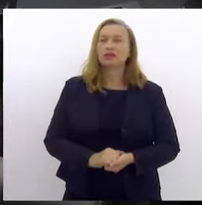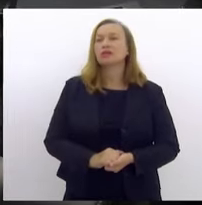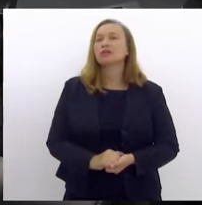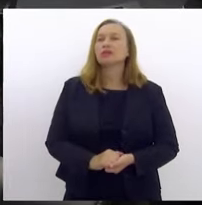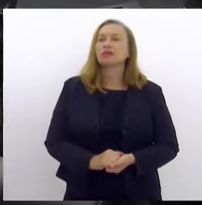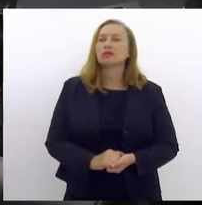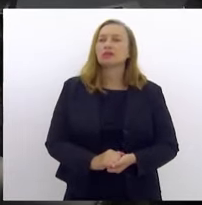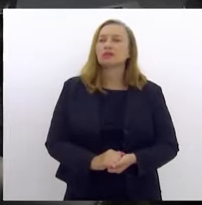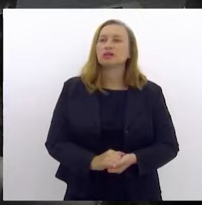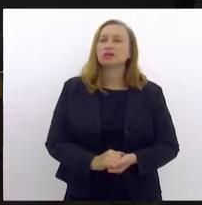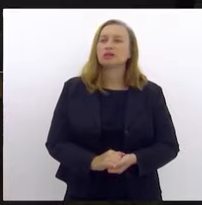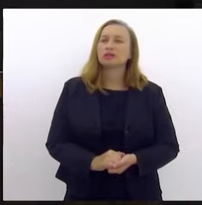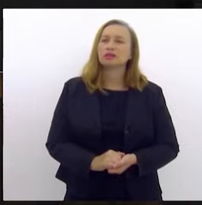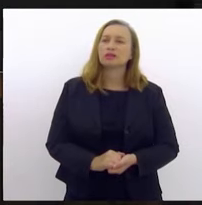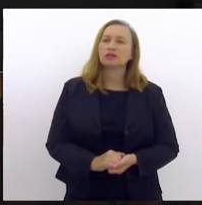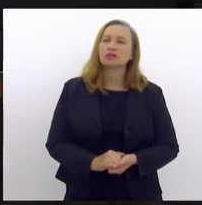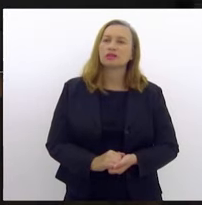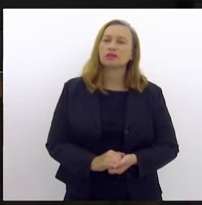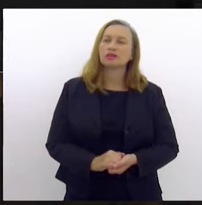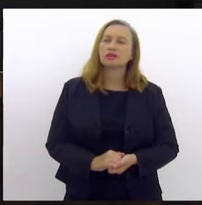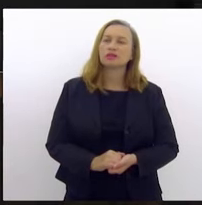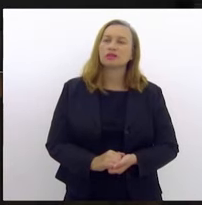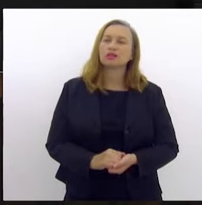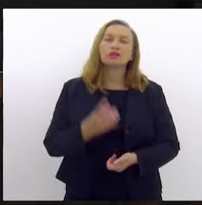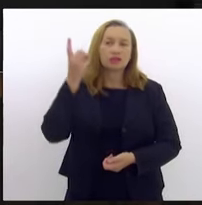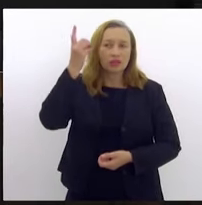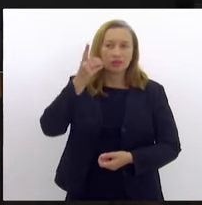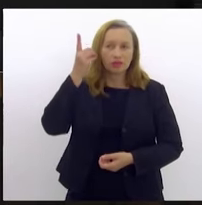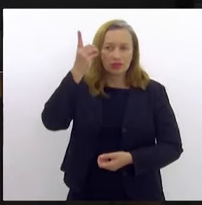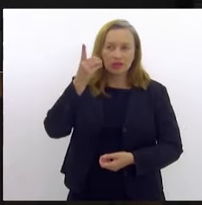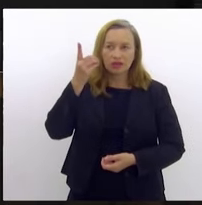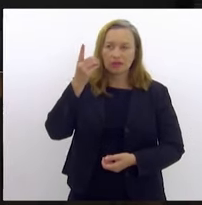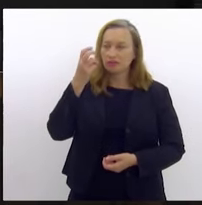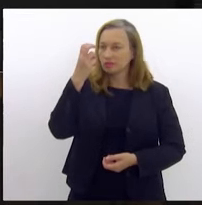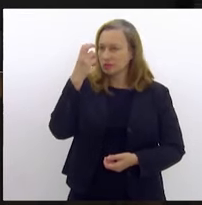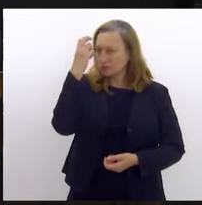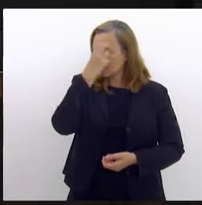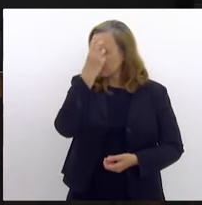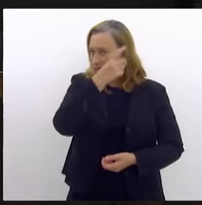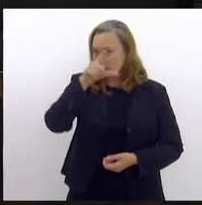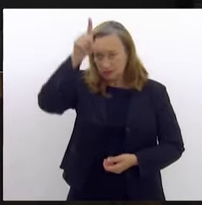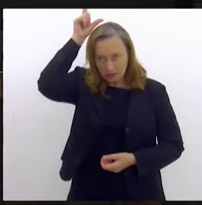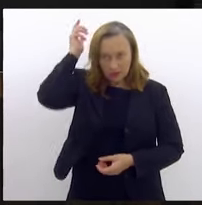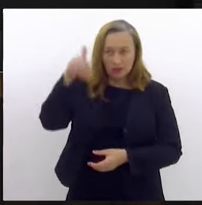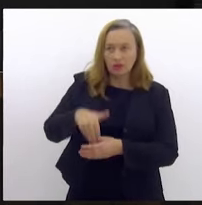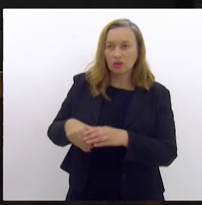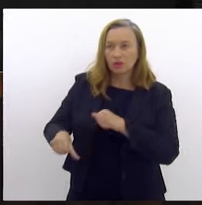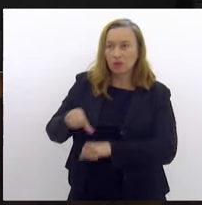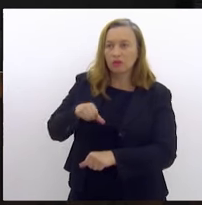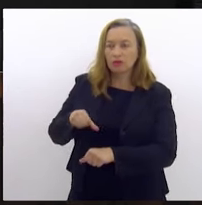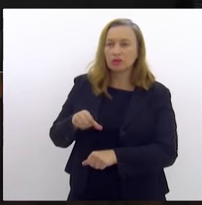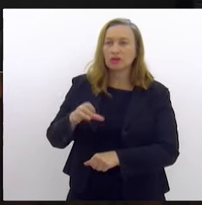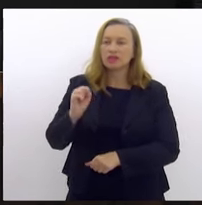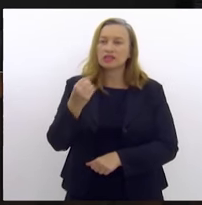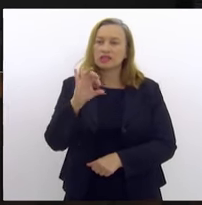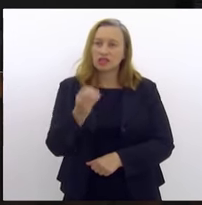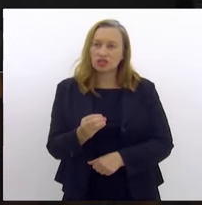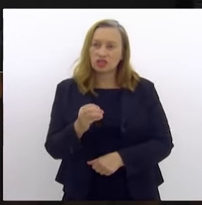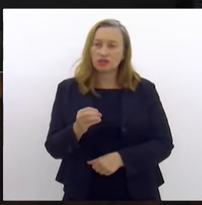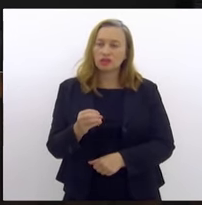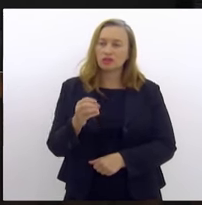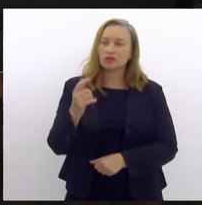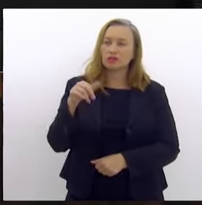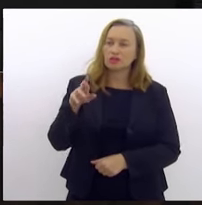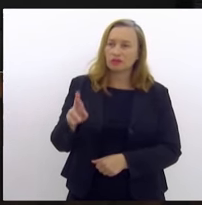que eu até já... Nós temos voto contrário, deputado Luiz Paulo, deputada Verônica Lima. Favorável, doutor Serginho, Rosenberg Reis,